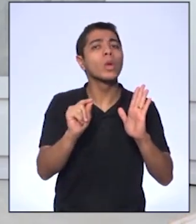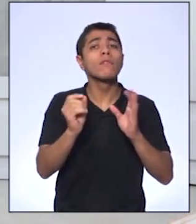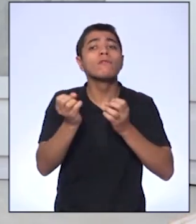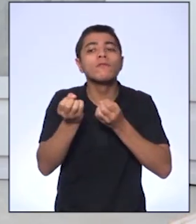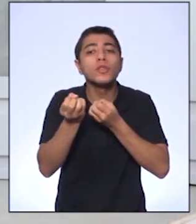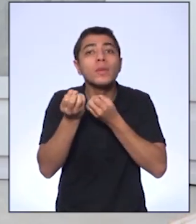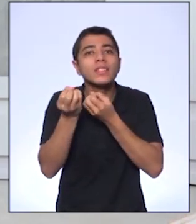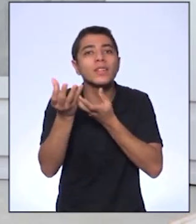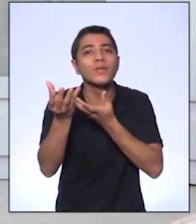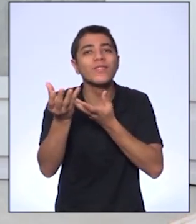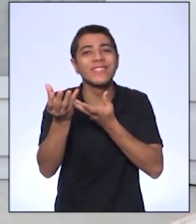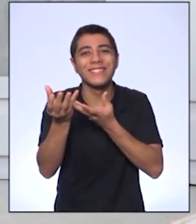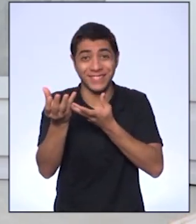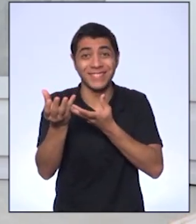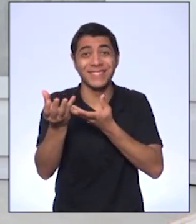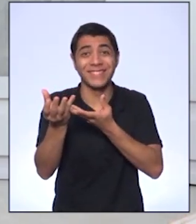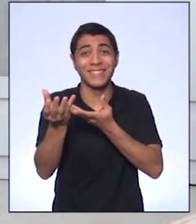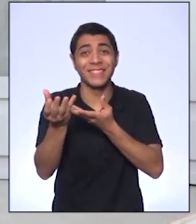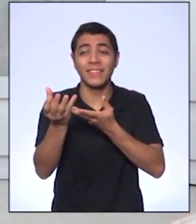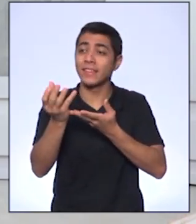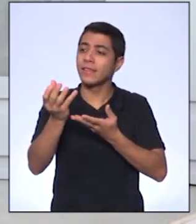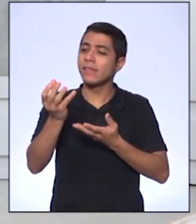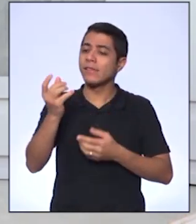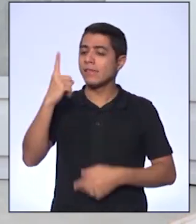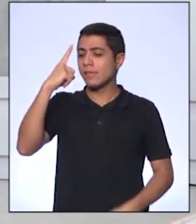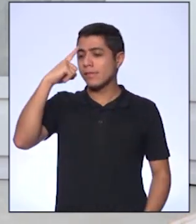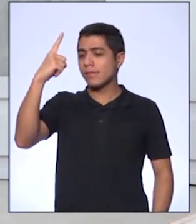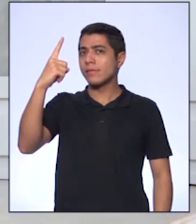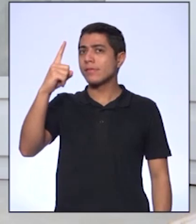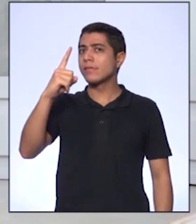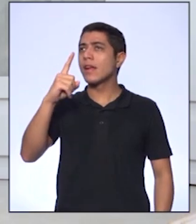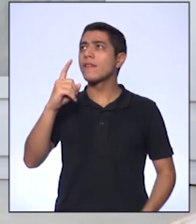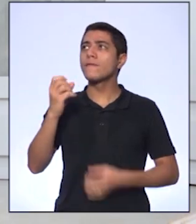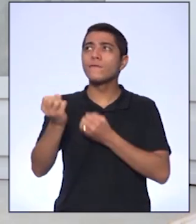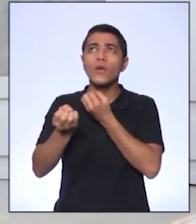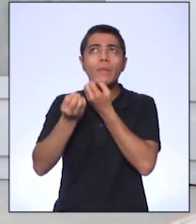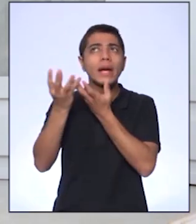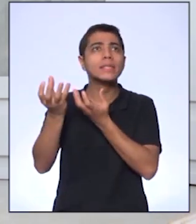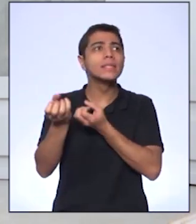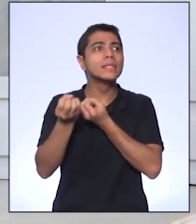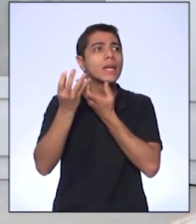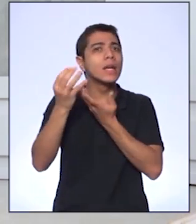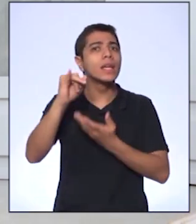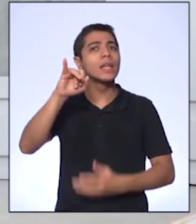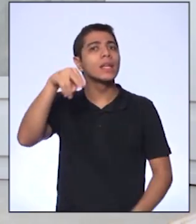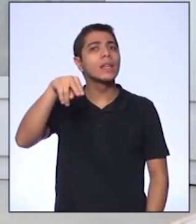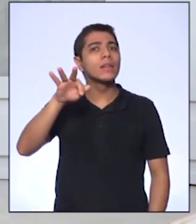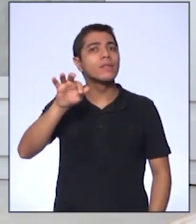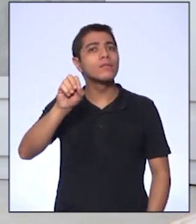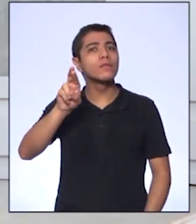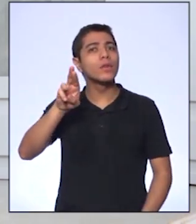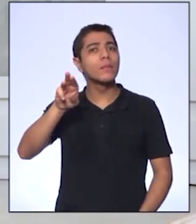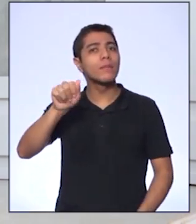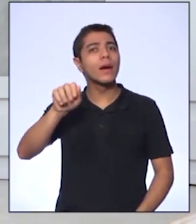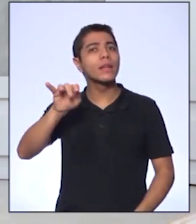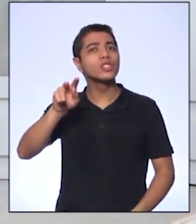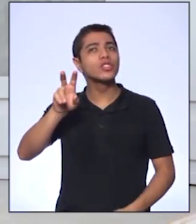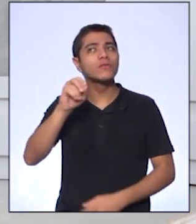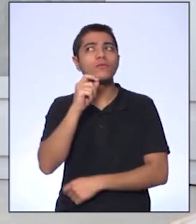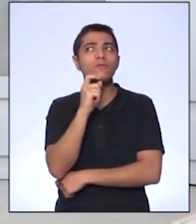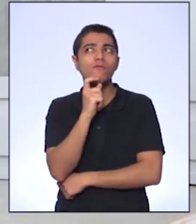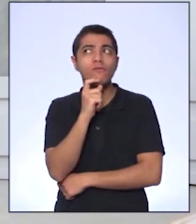eu combino com essa ideia a representação da função emotiva, fática, poética,